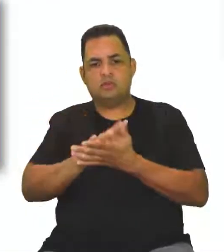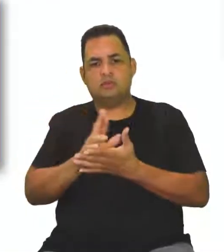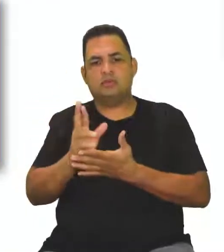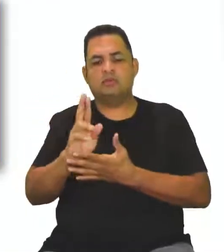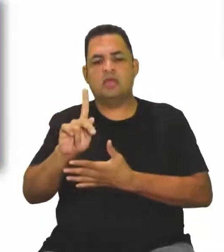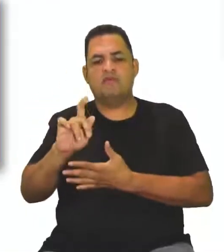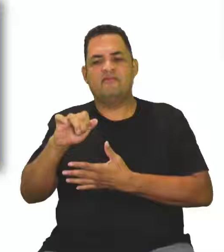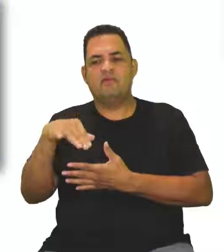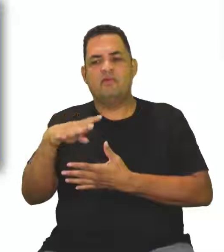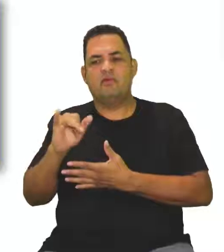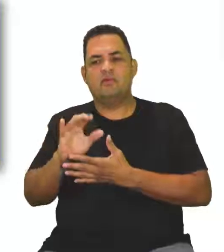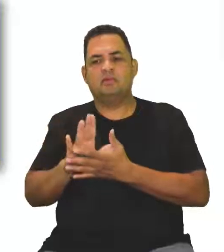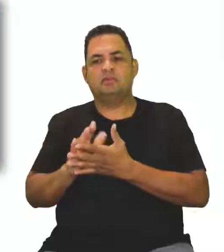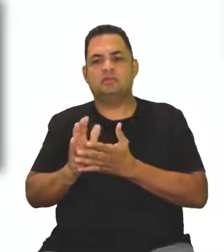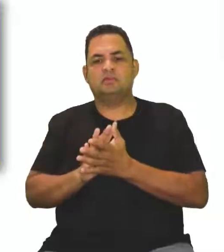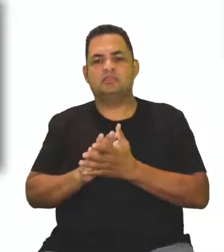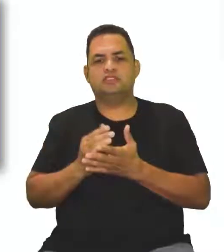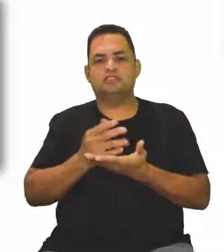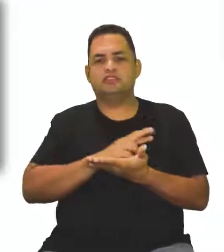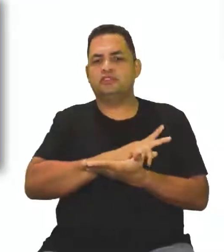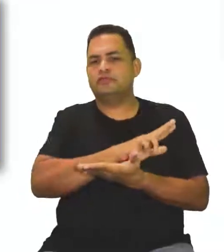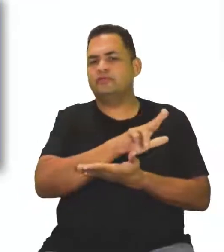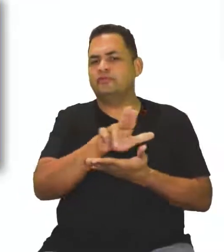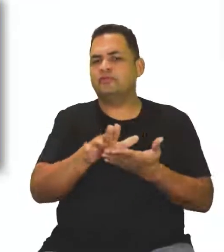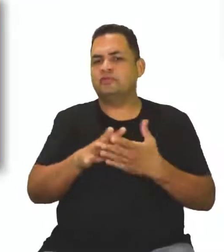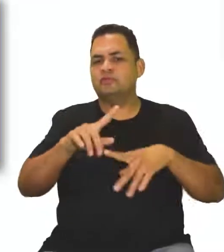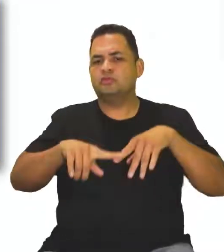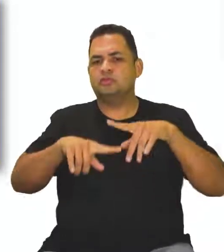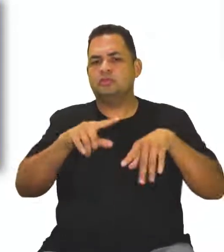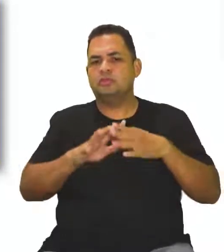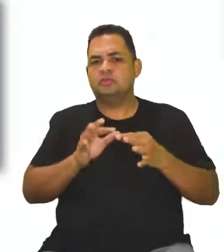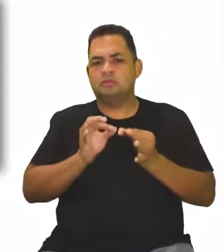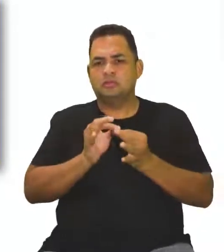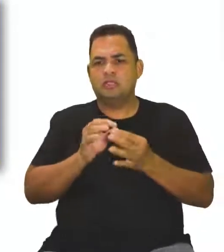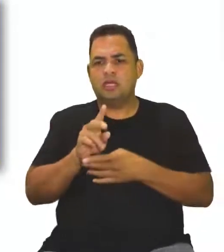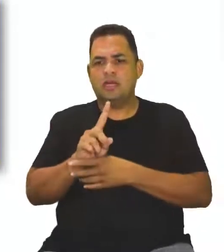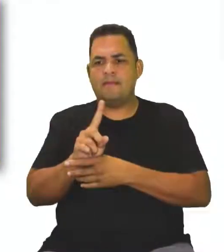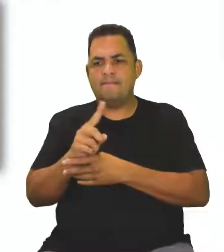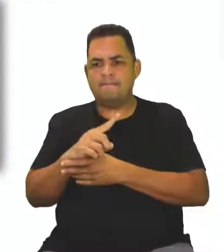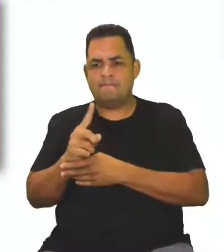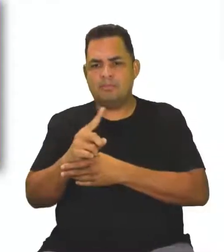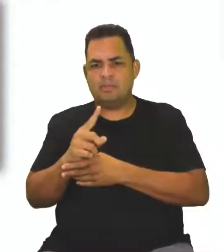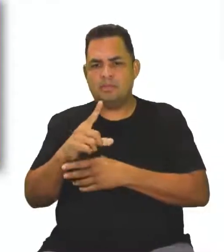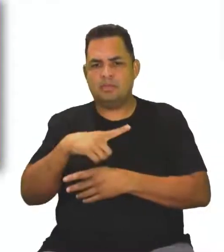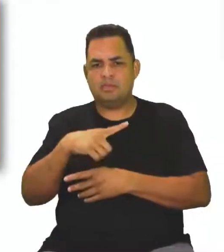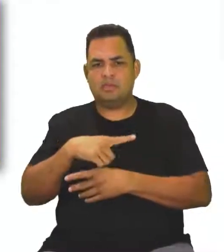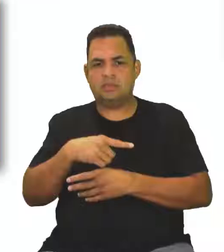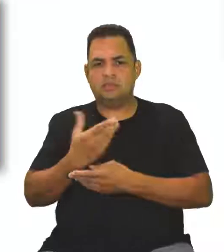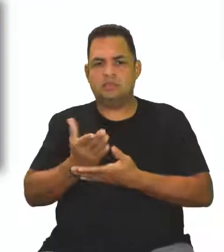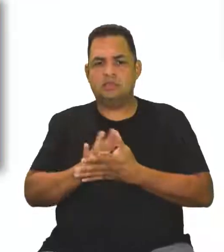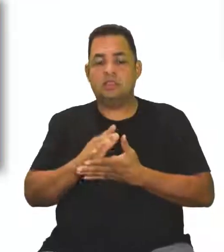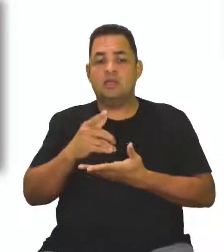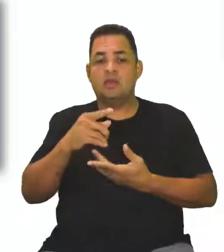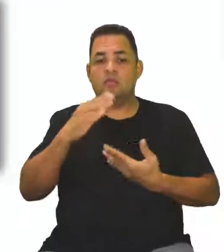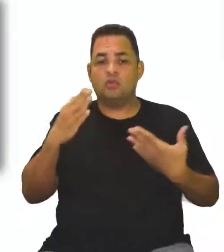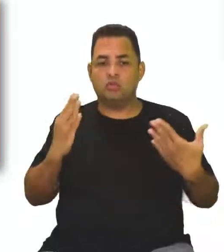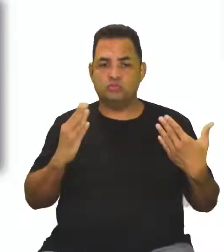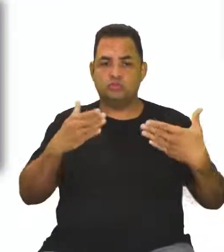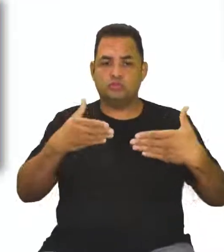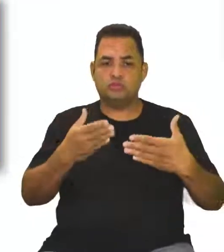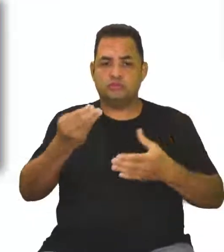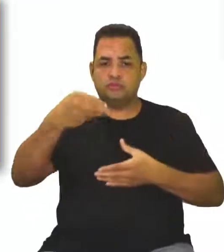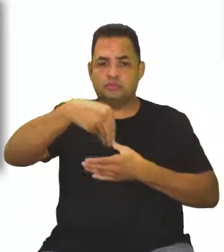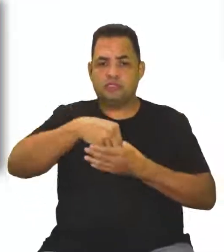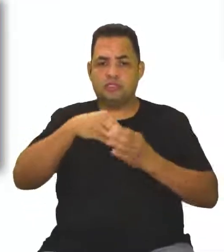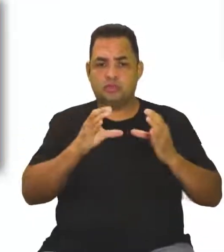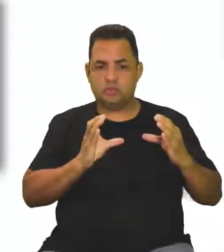de medidas elétricas e cada carinha desse daqui tem um papel dentro de um circuito. Professor, eu posso